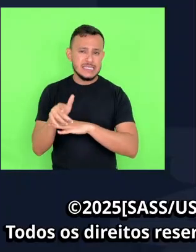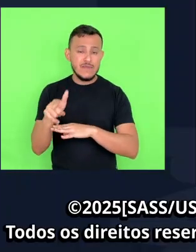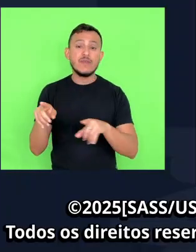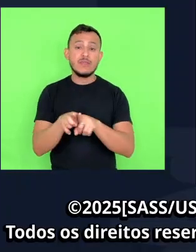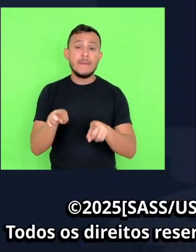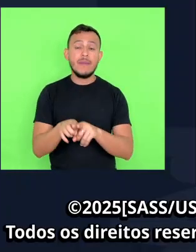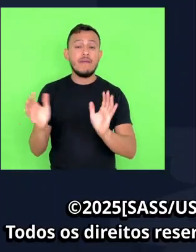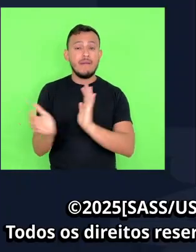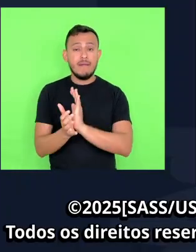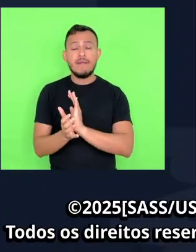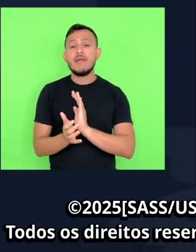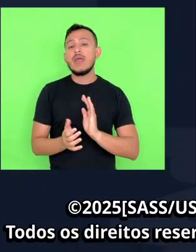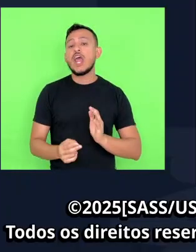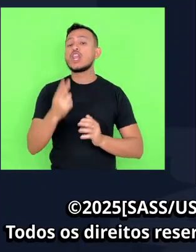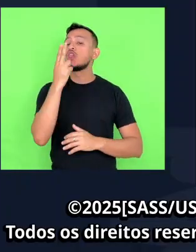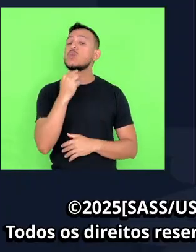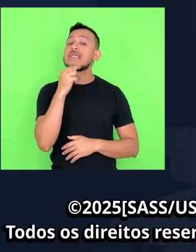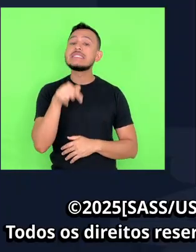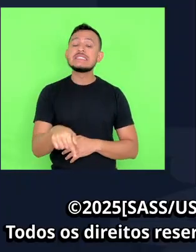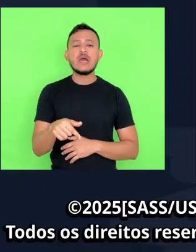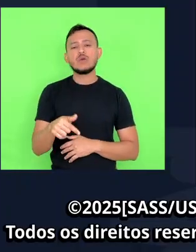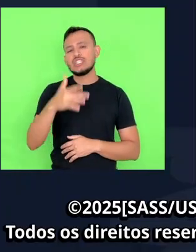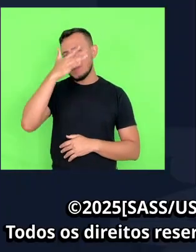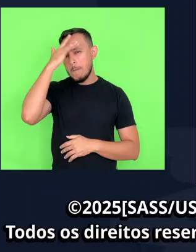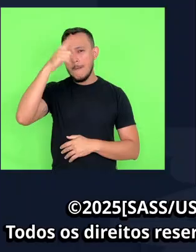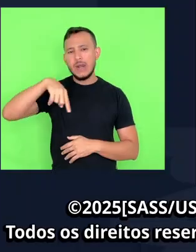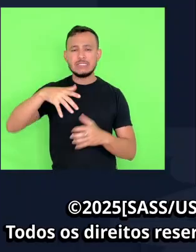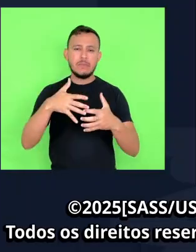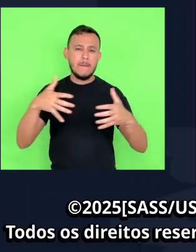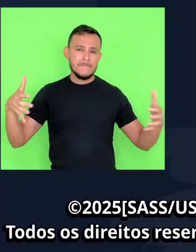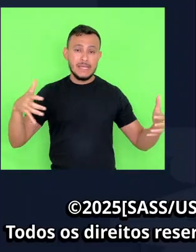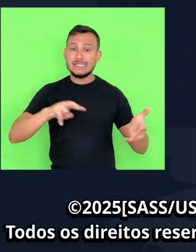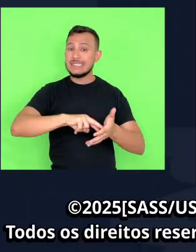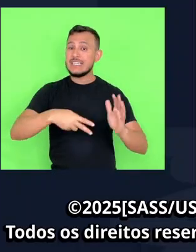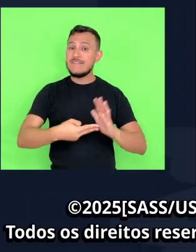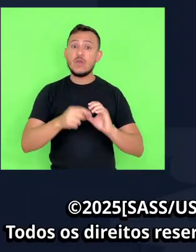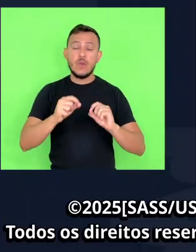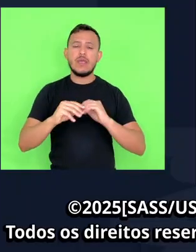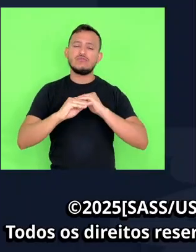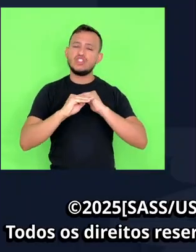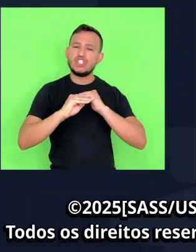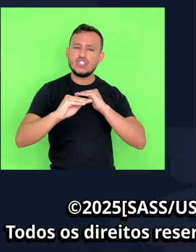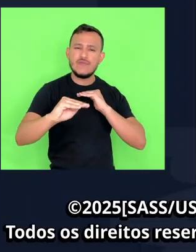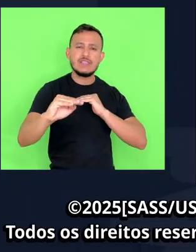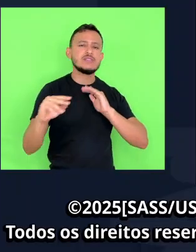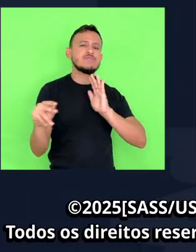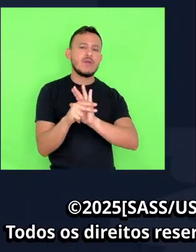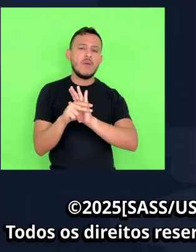a nutrição de uma população crescente, que significa manter níveis